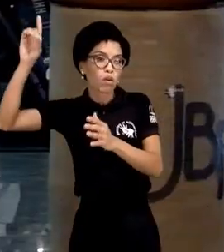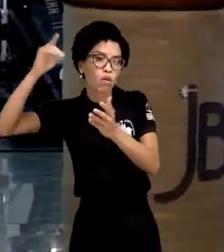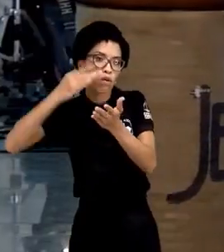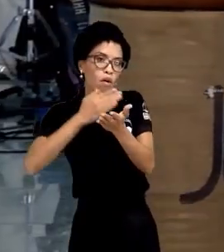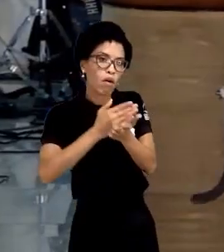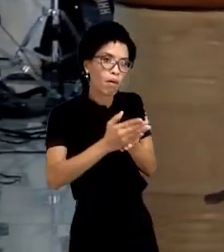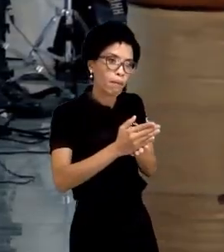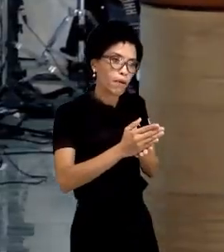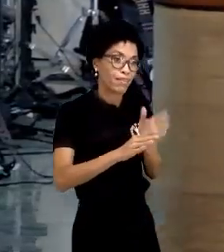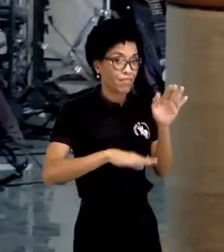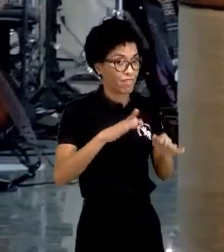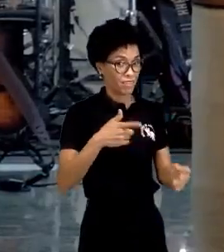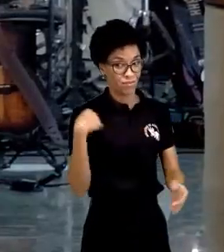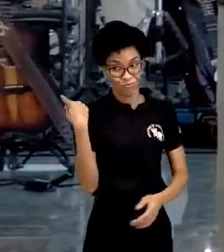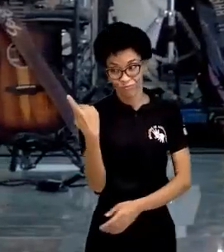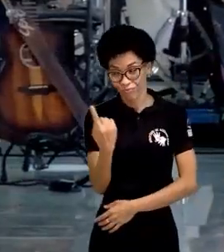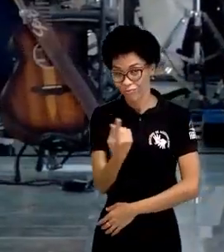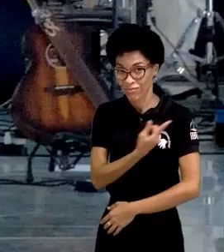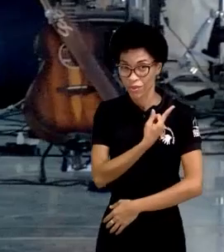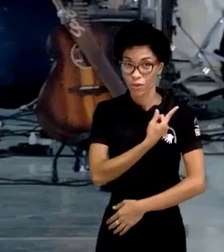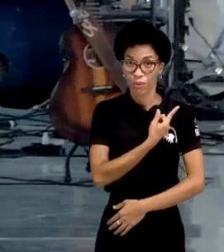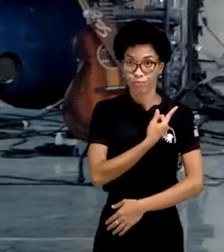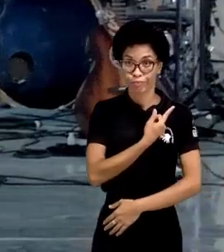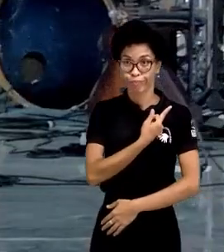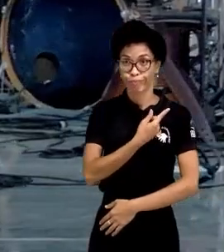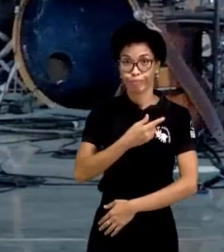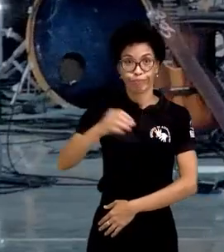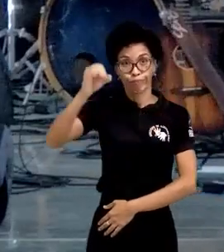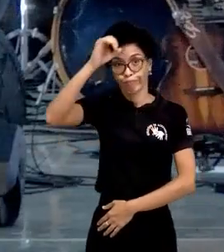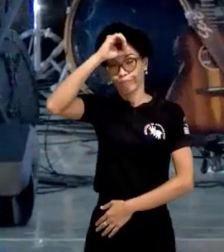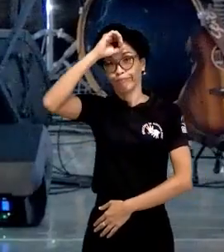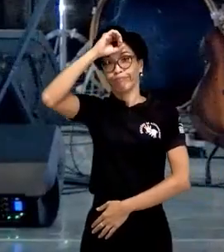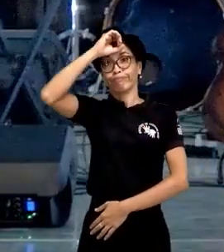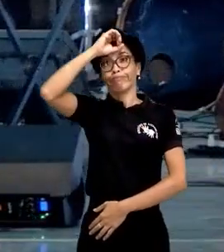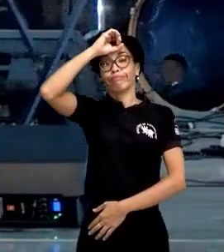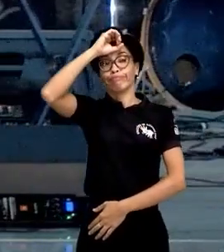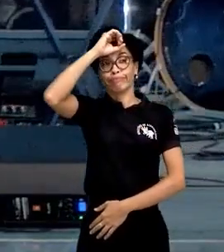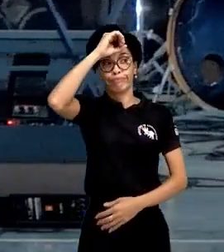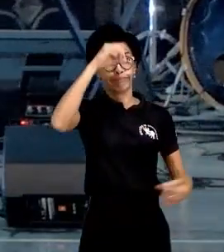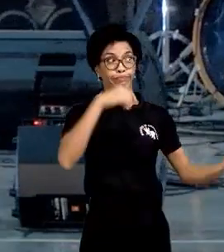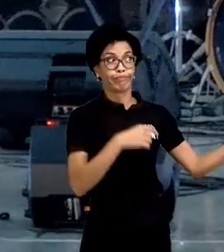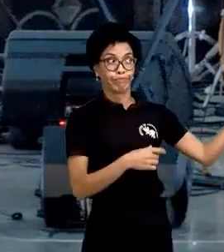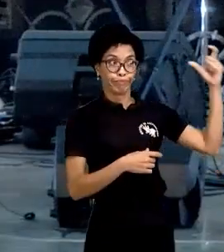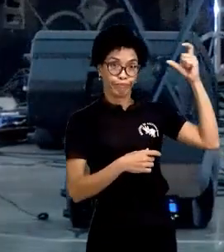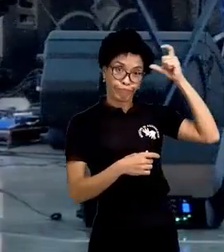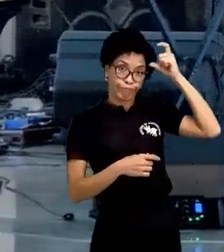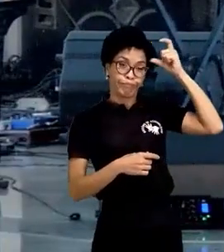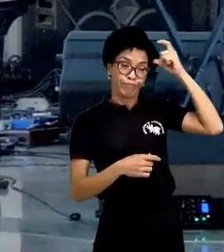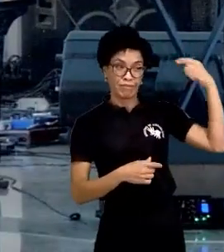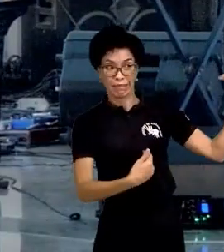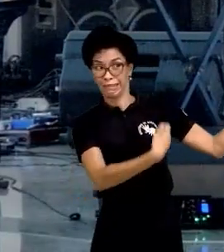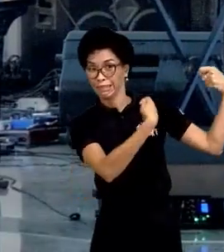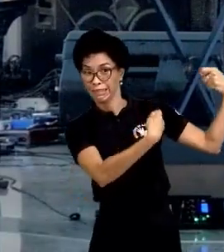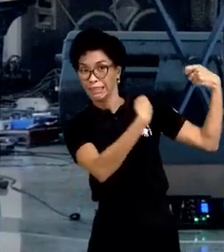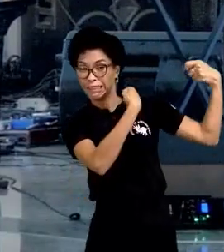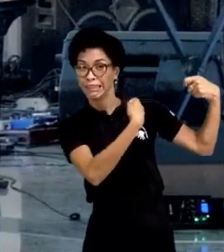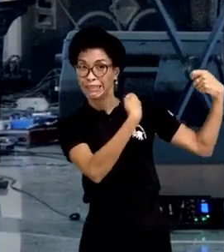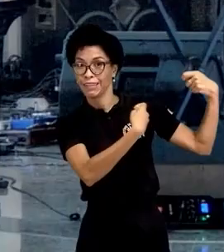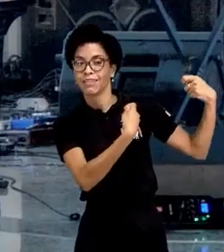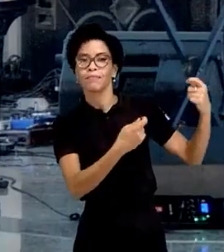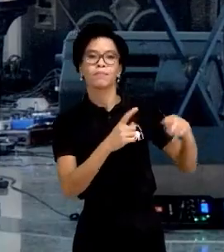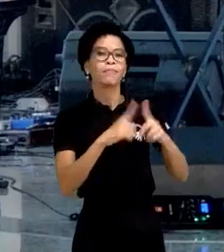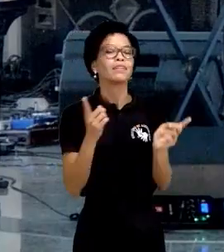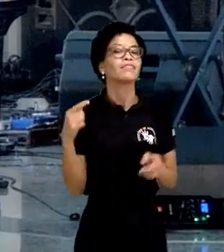E esse foi o alerta. Precisamos ser fiéis ao que Deus está fazendo na história da humanidade, entendendo a